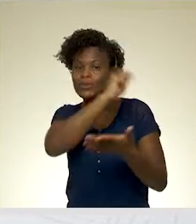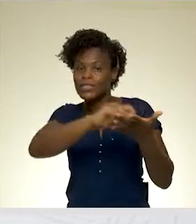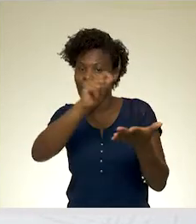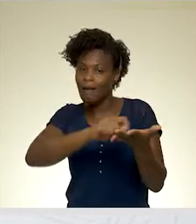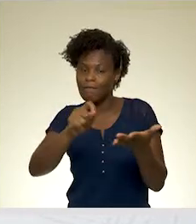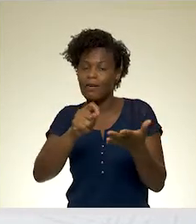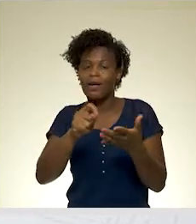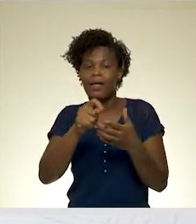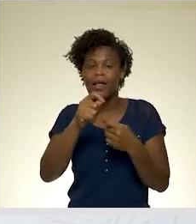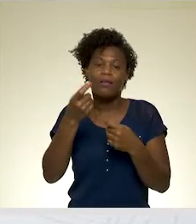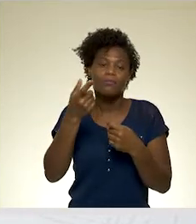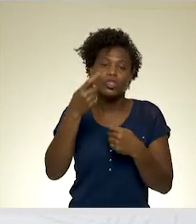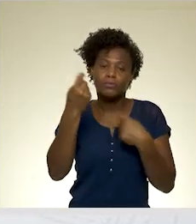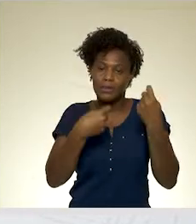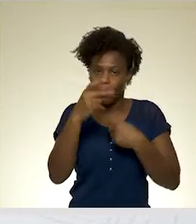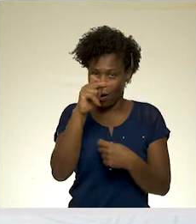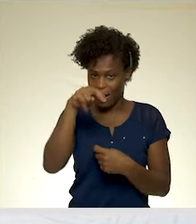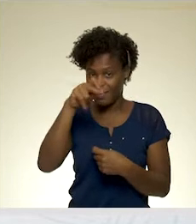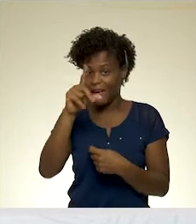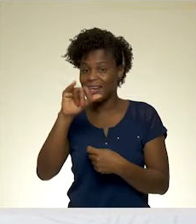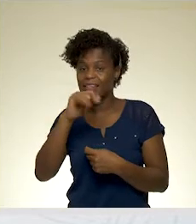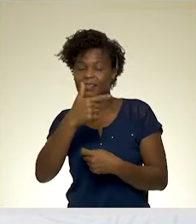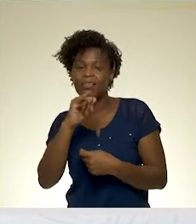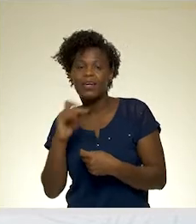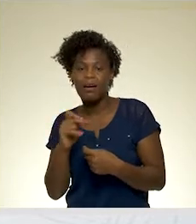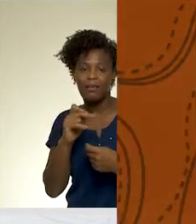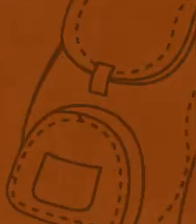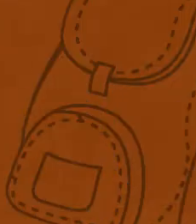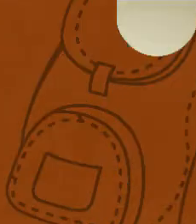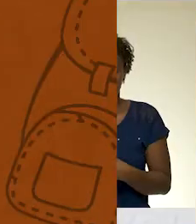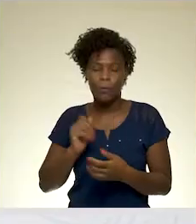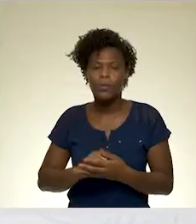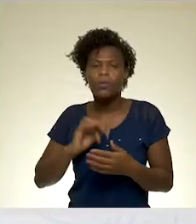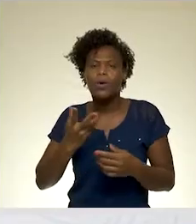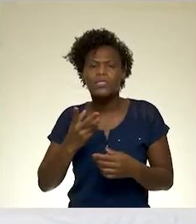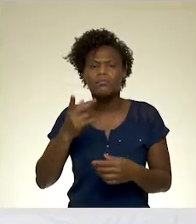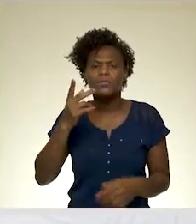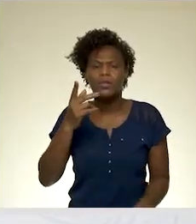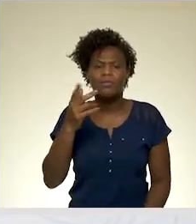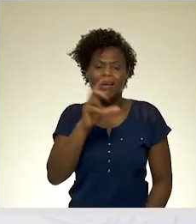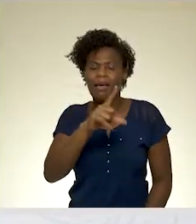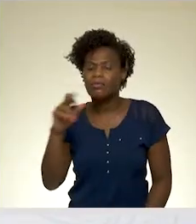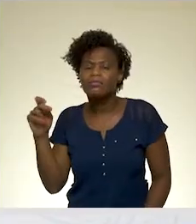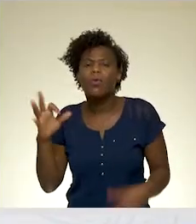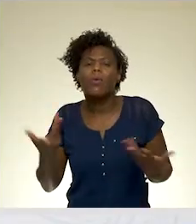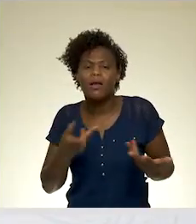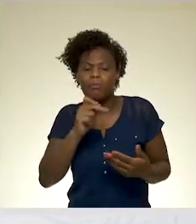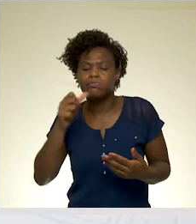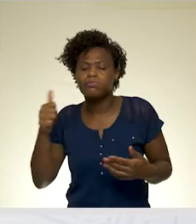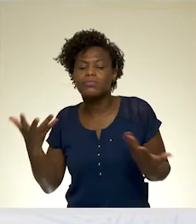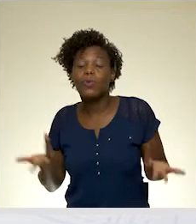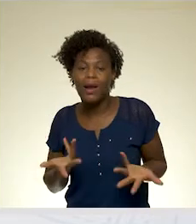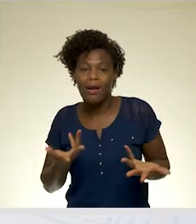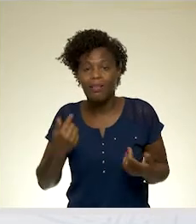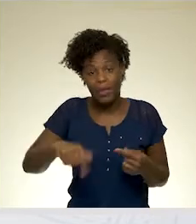Escreve a expressão analítica da função. Quais são as variáveis? Temos aqui